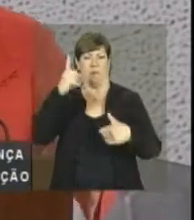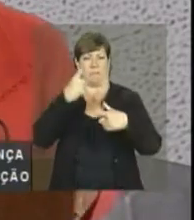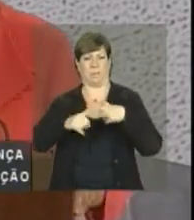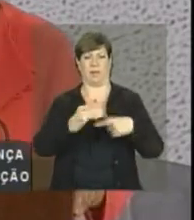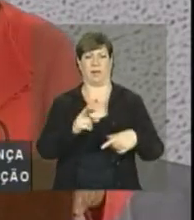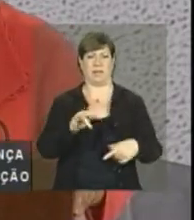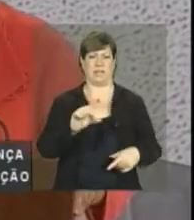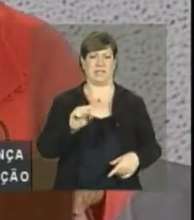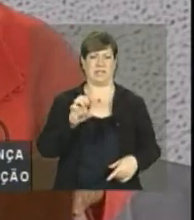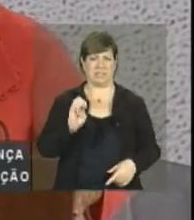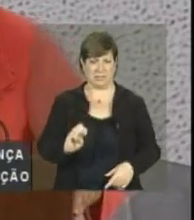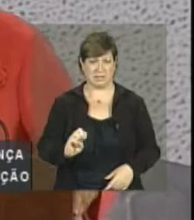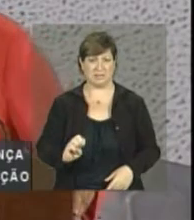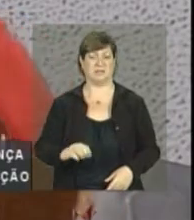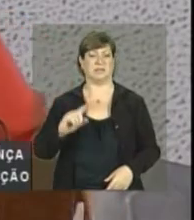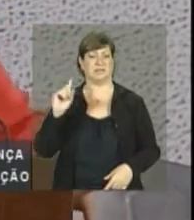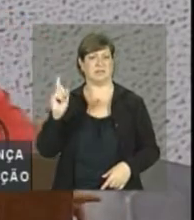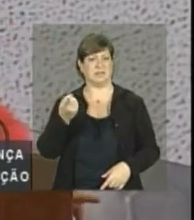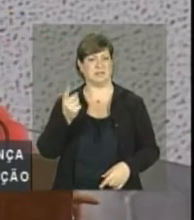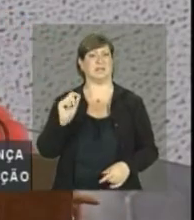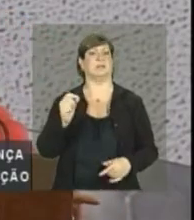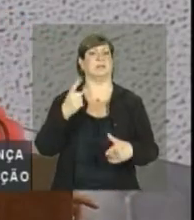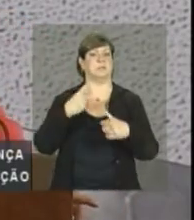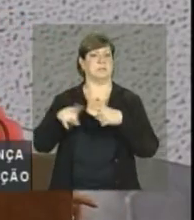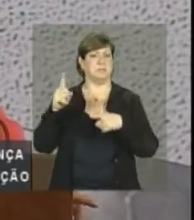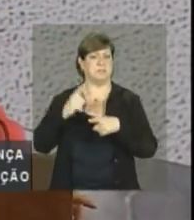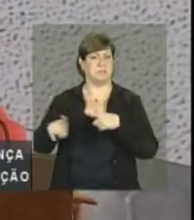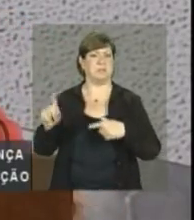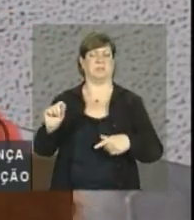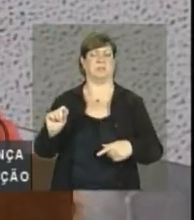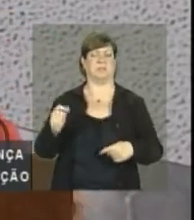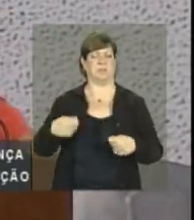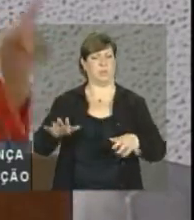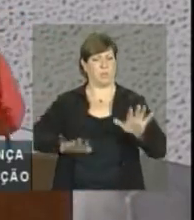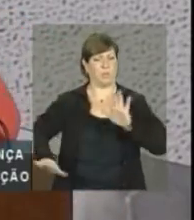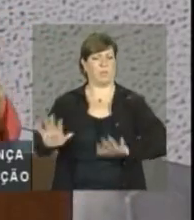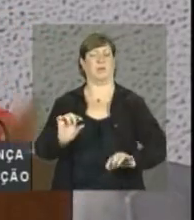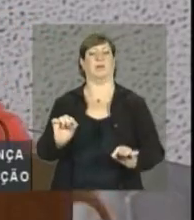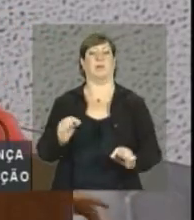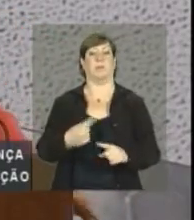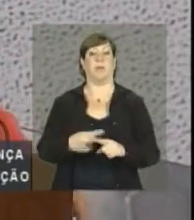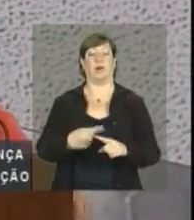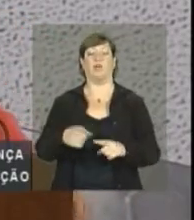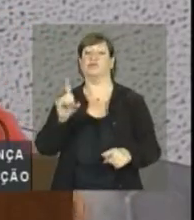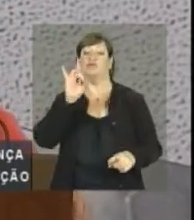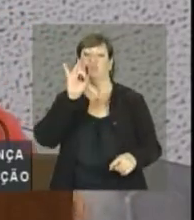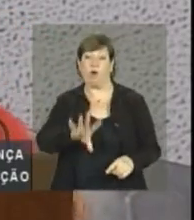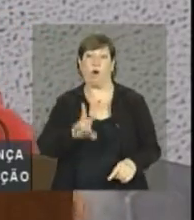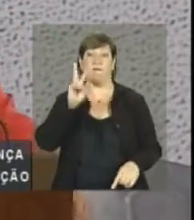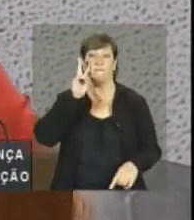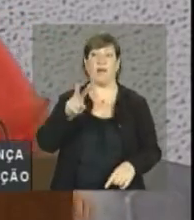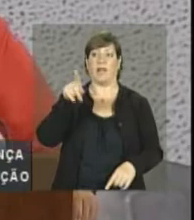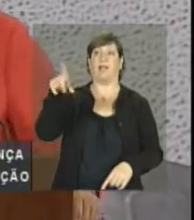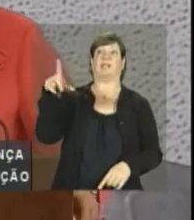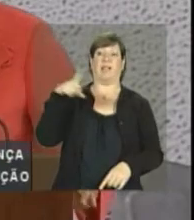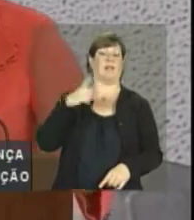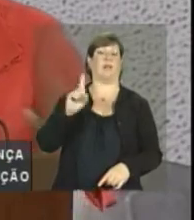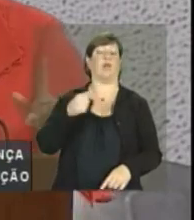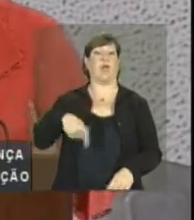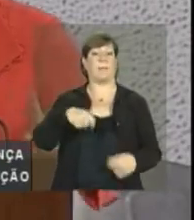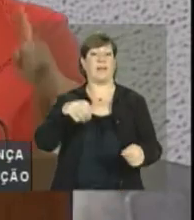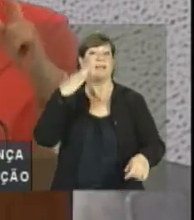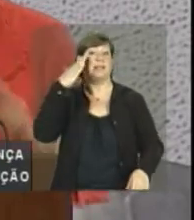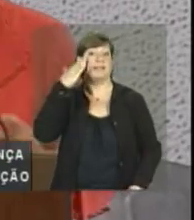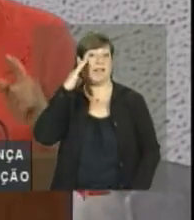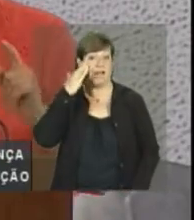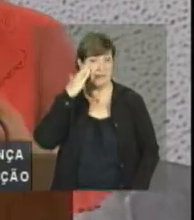basta dizer que tem isso, que não é apenas constatar a existência disso, é entender que